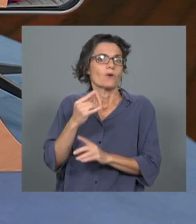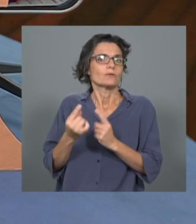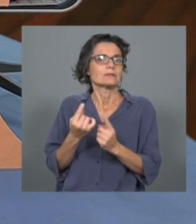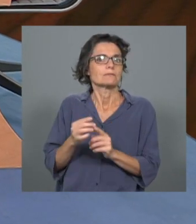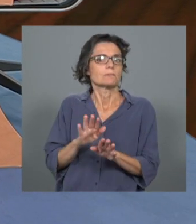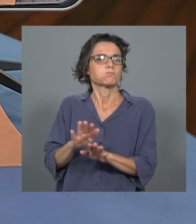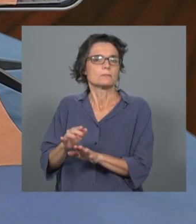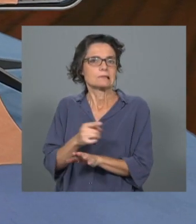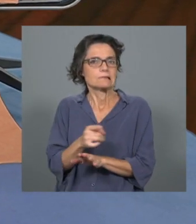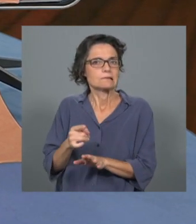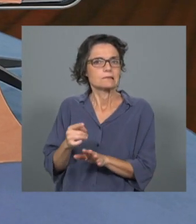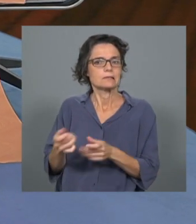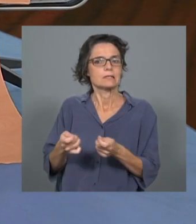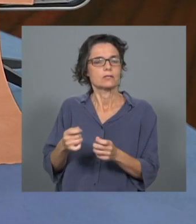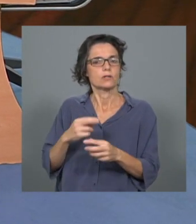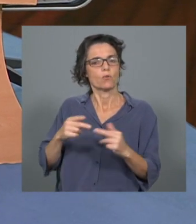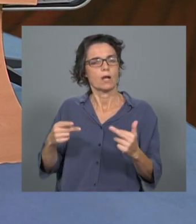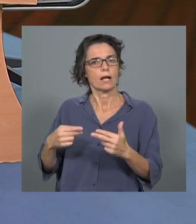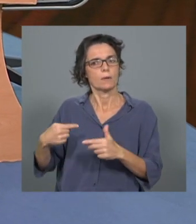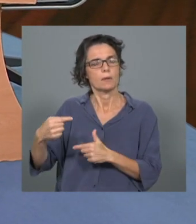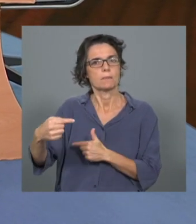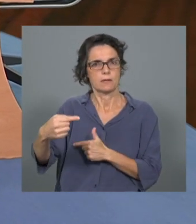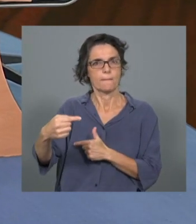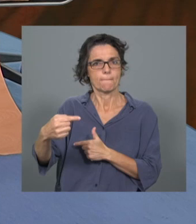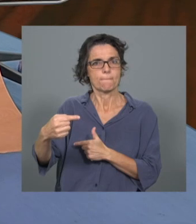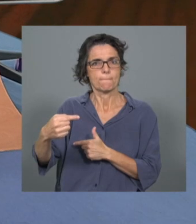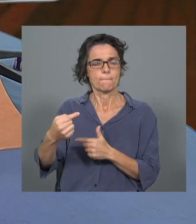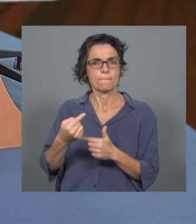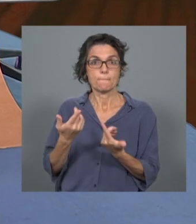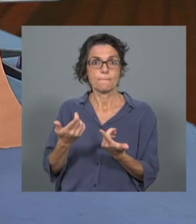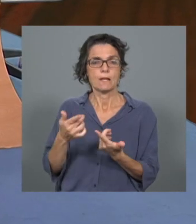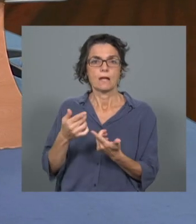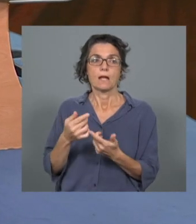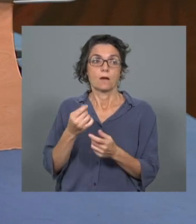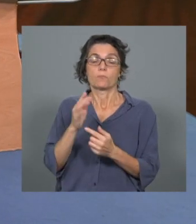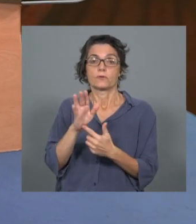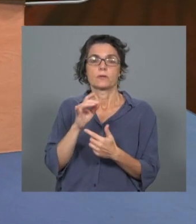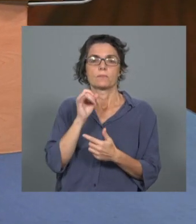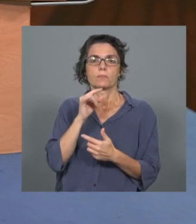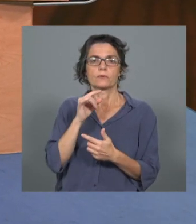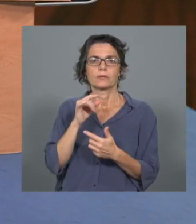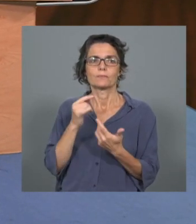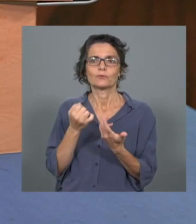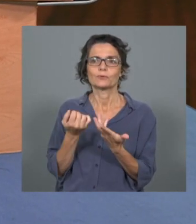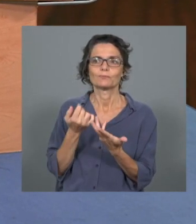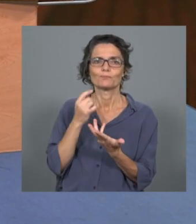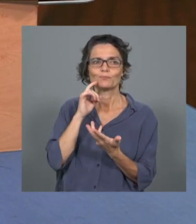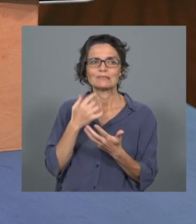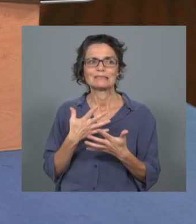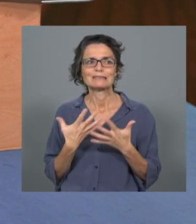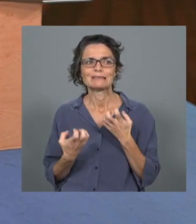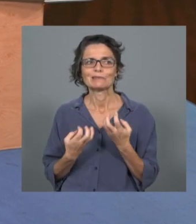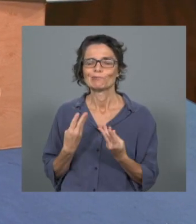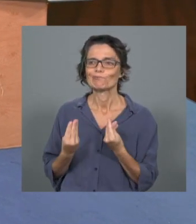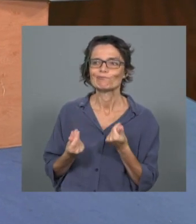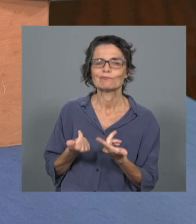gestão diária da Câmara e pode, pelo contrário, haver uma certa insatisfação das populações